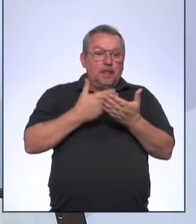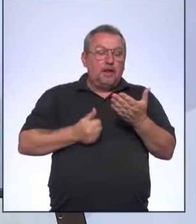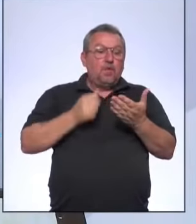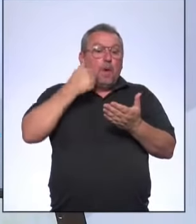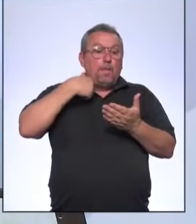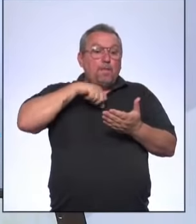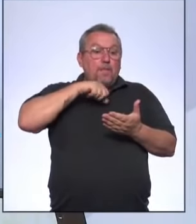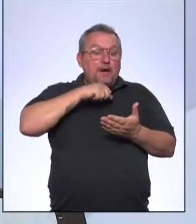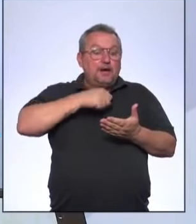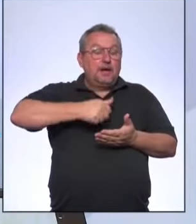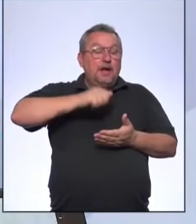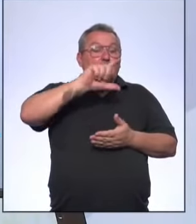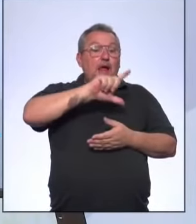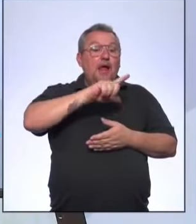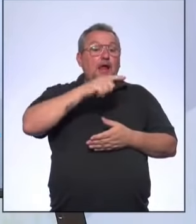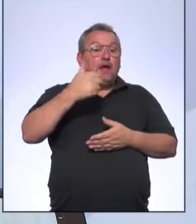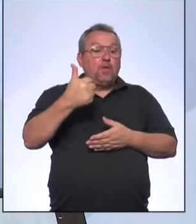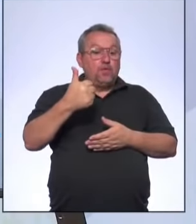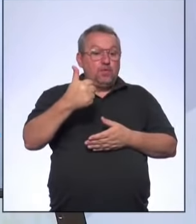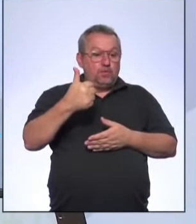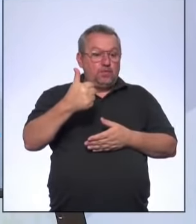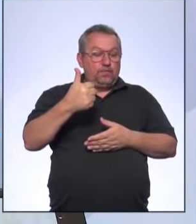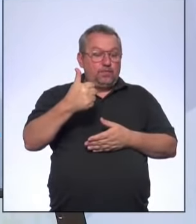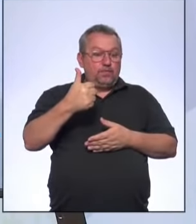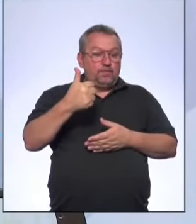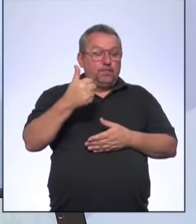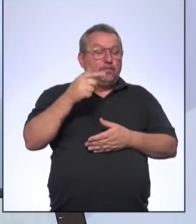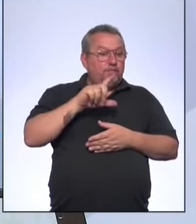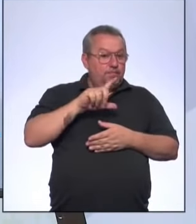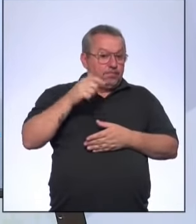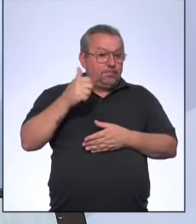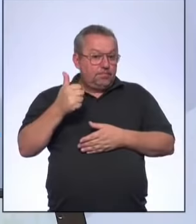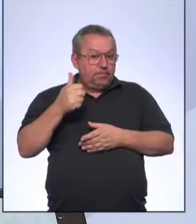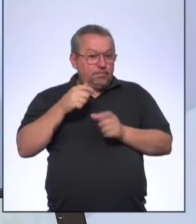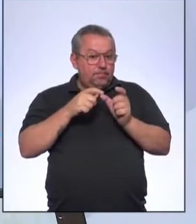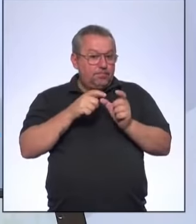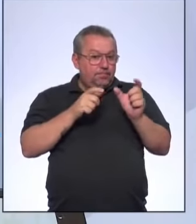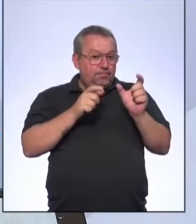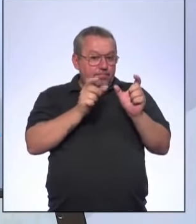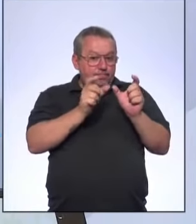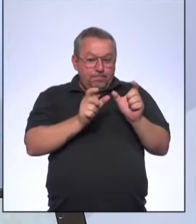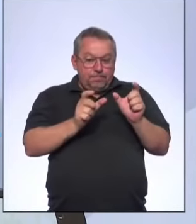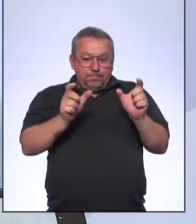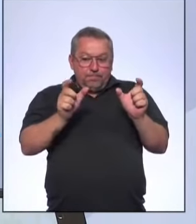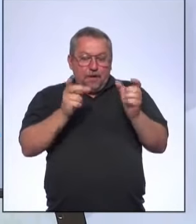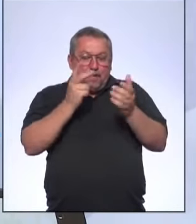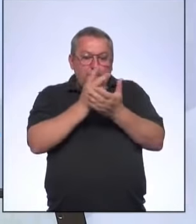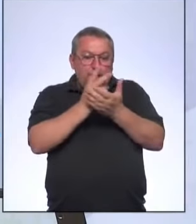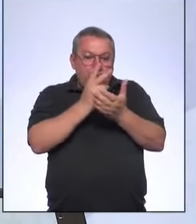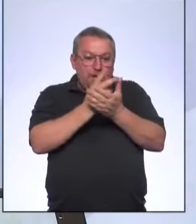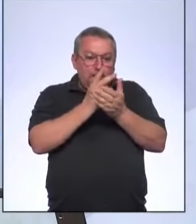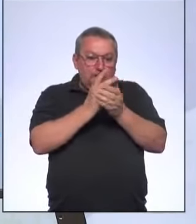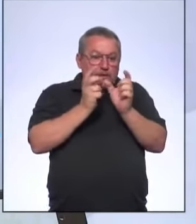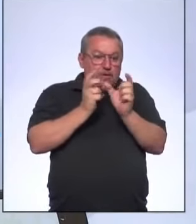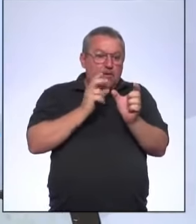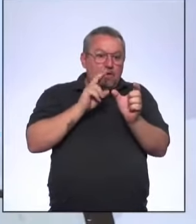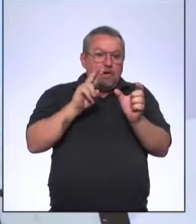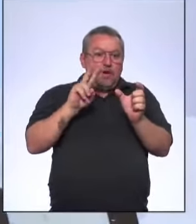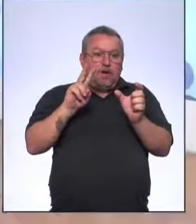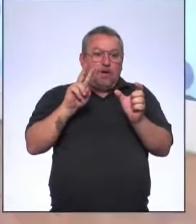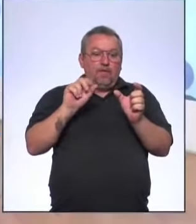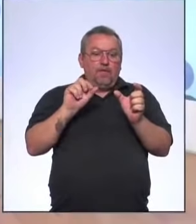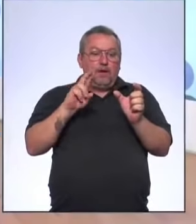uma língua mãe que a gente não utiliza mais então elas têm palavras que tem a mesma raiz por exemplo